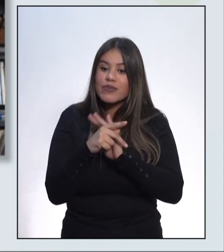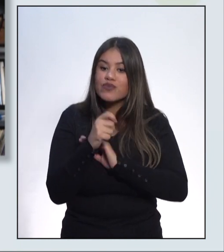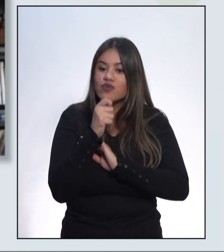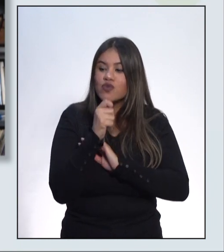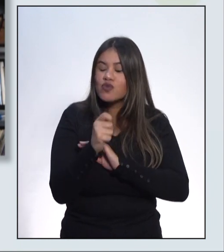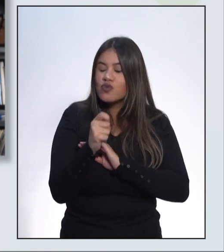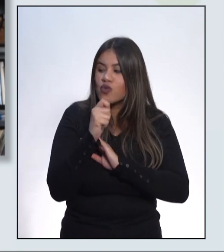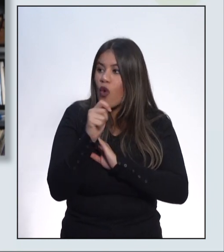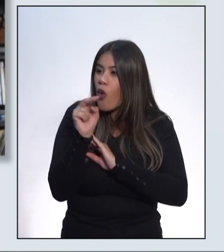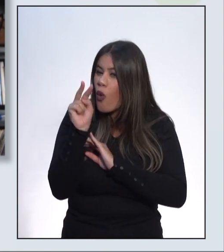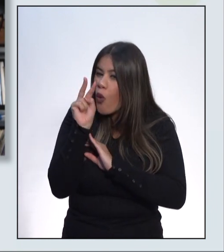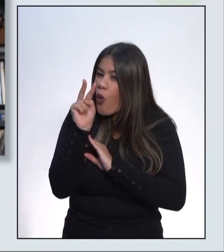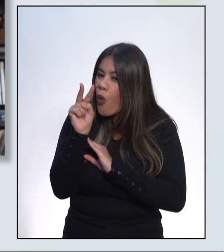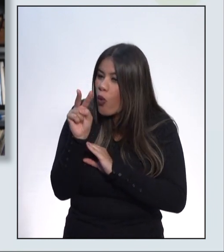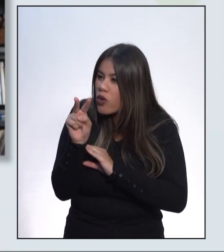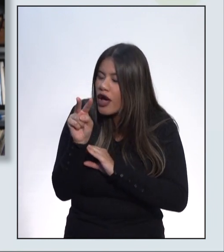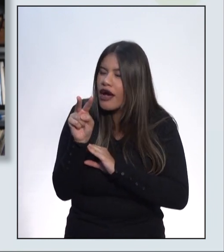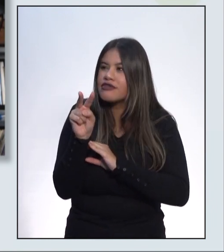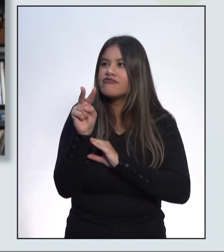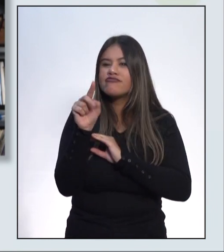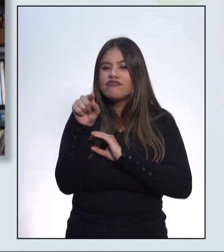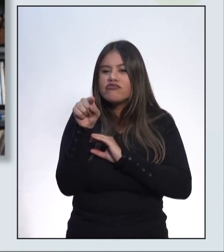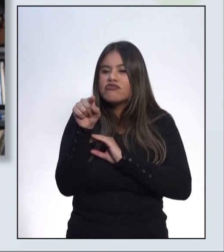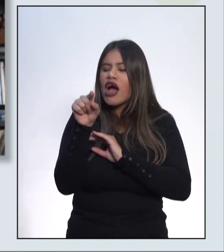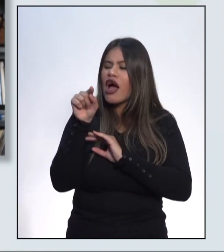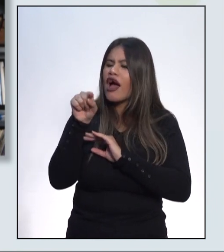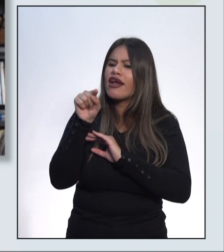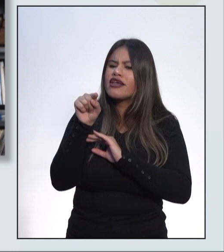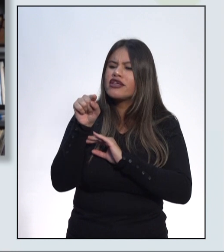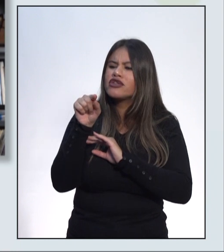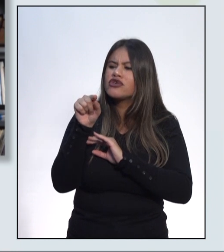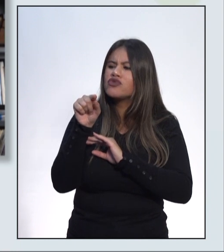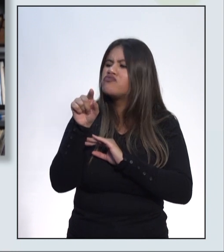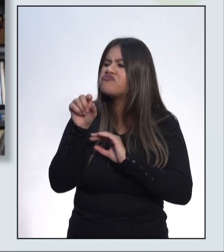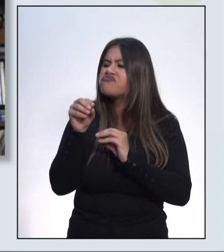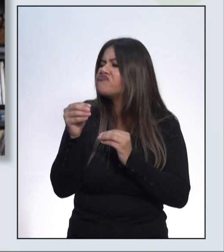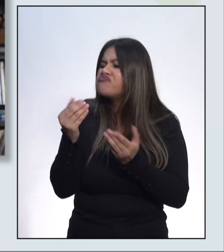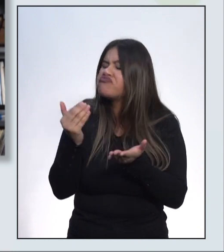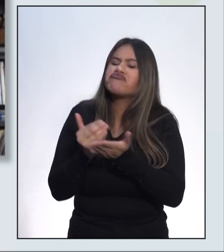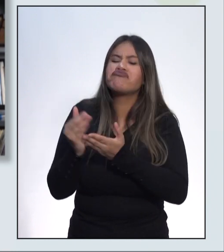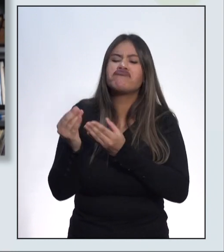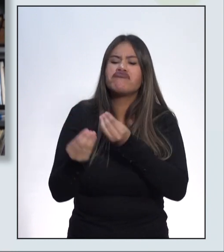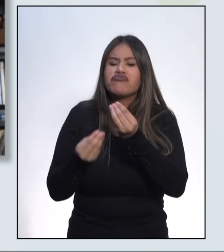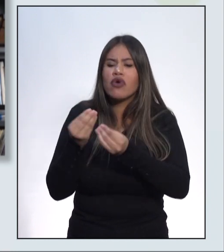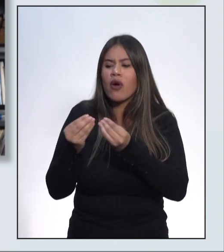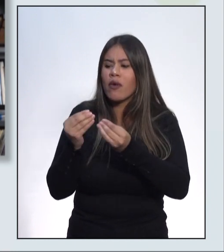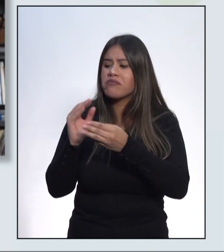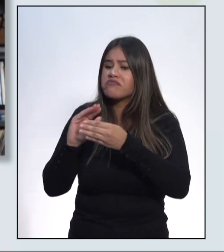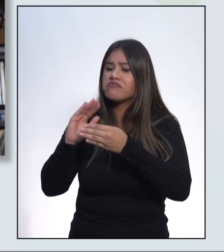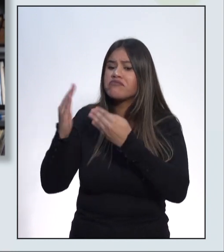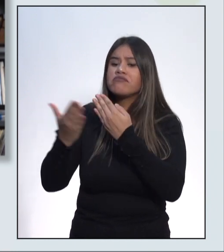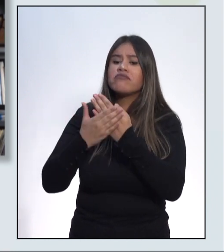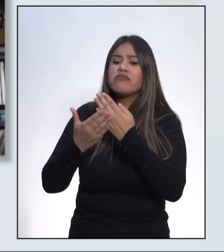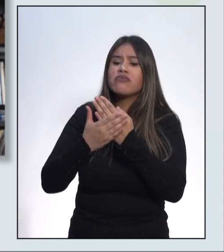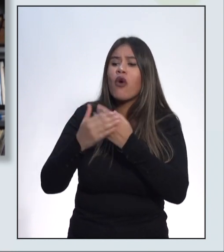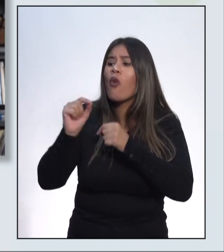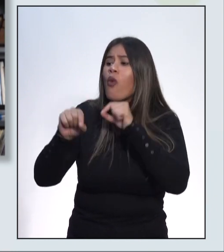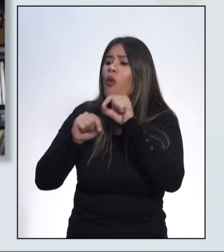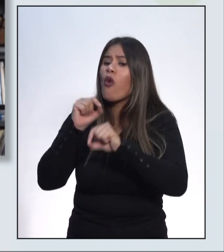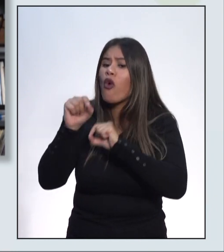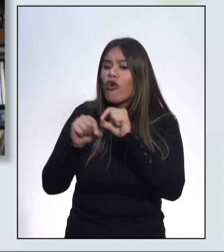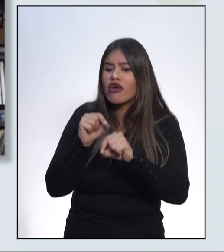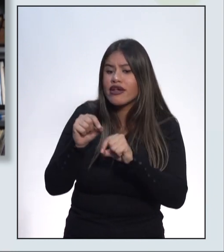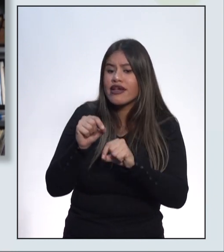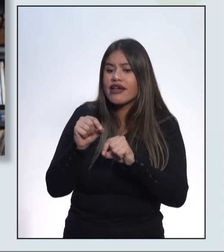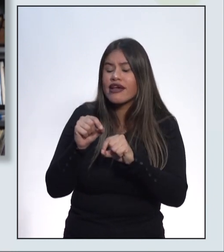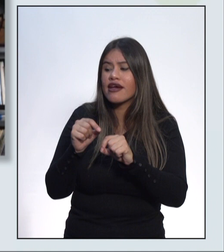as coisas tentando se perguntar sempre como que elas foram parar ali, o que tem por trás delas, que histórias a gente